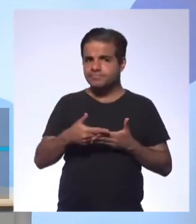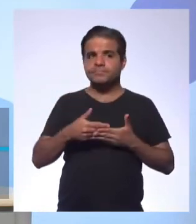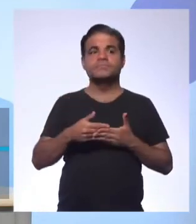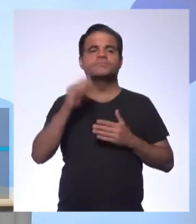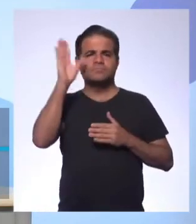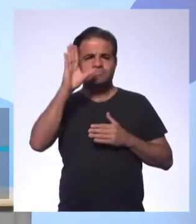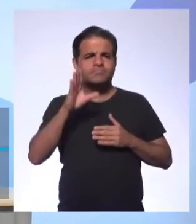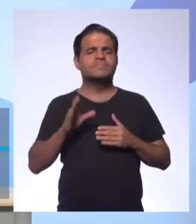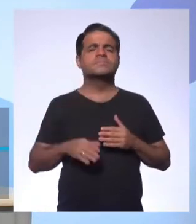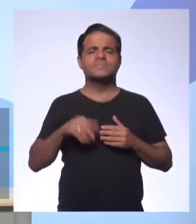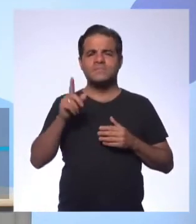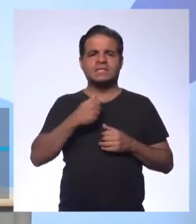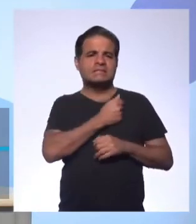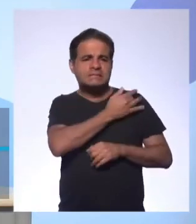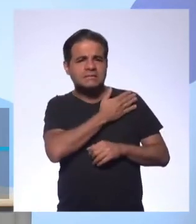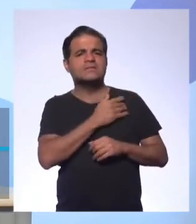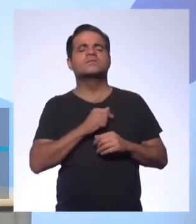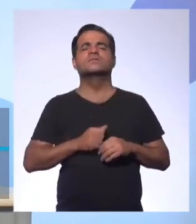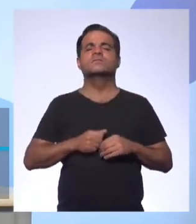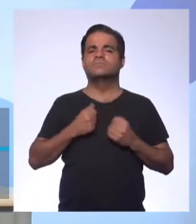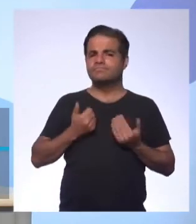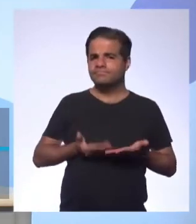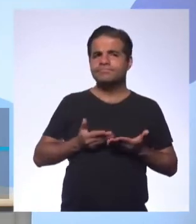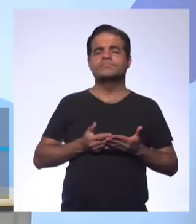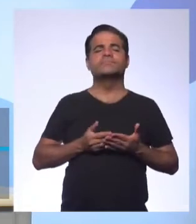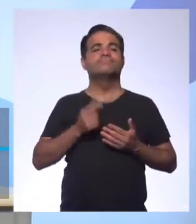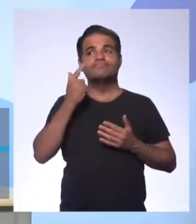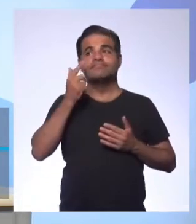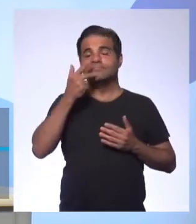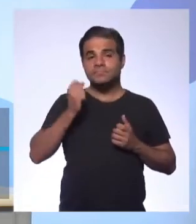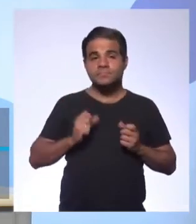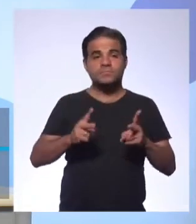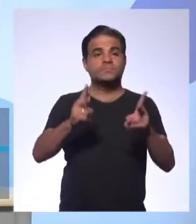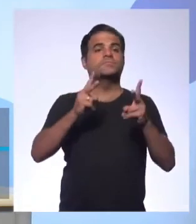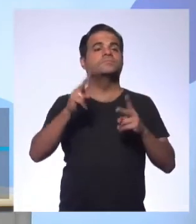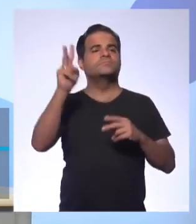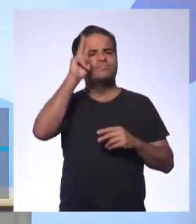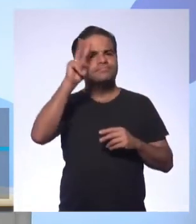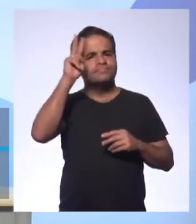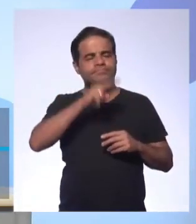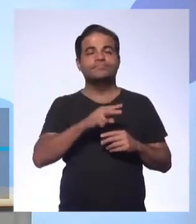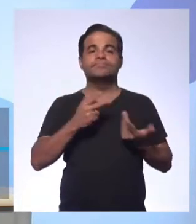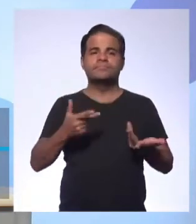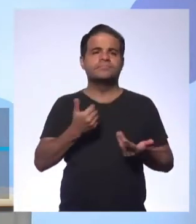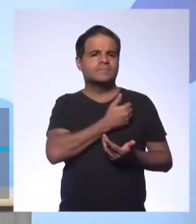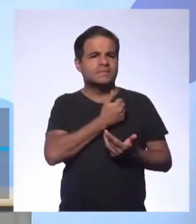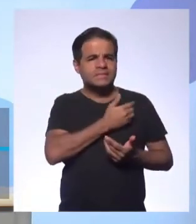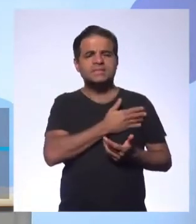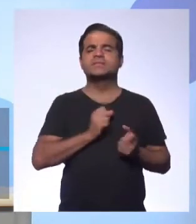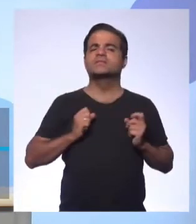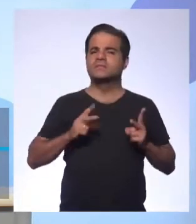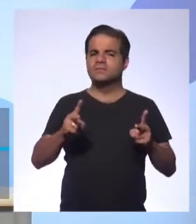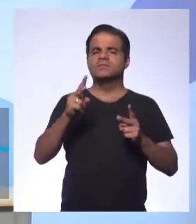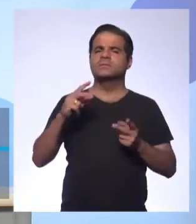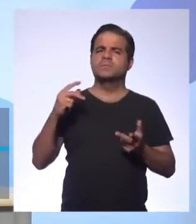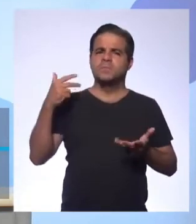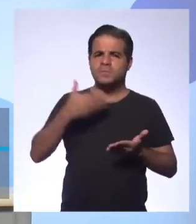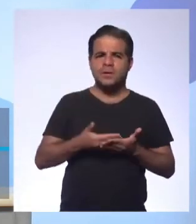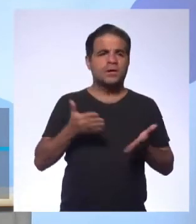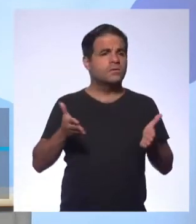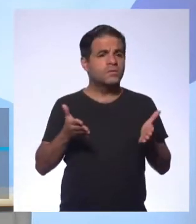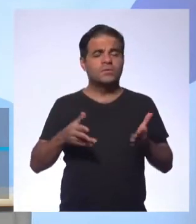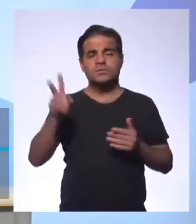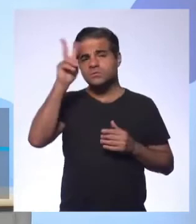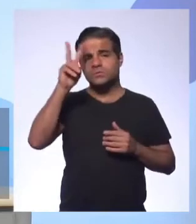que é o racismo. Então, em história, nós nos referimos a permanências históricas, né? E o racismo, ele é permanência aí deste momento